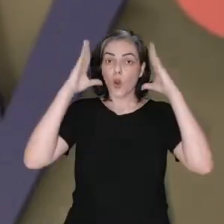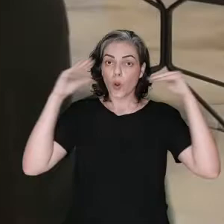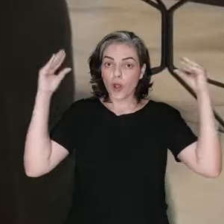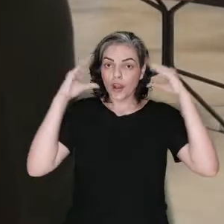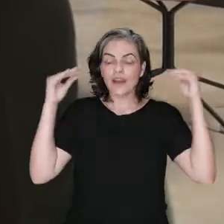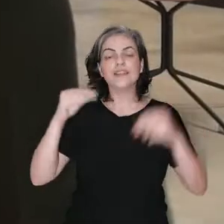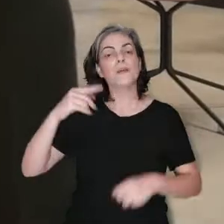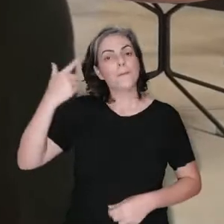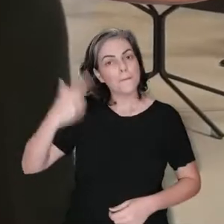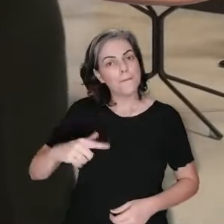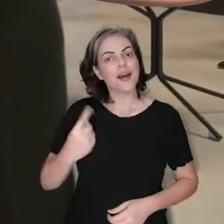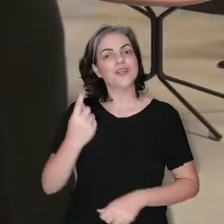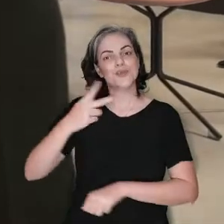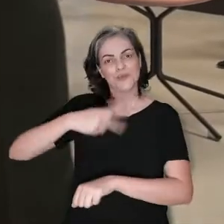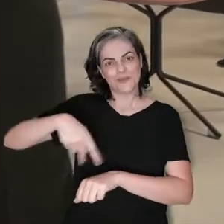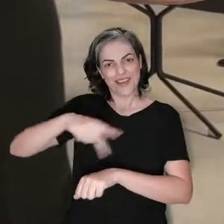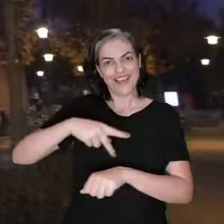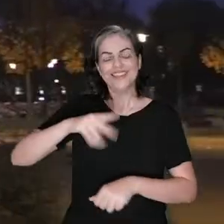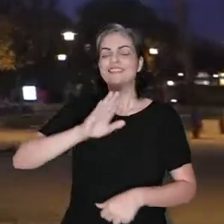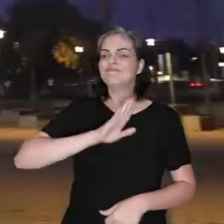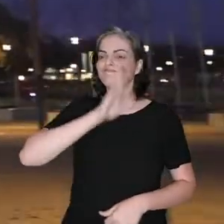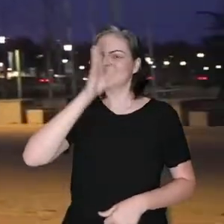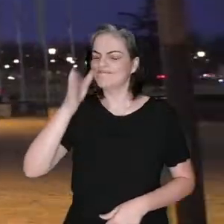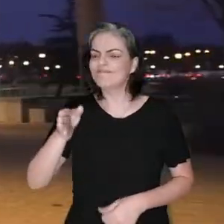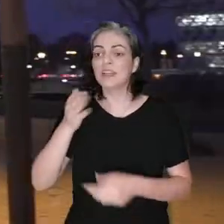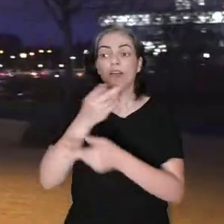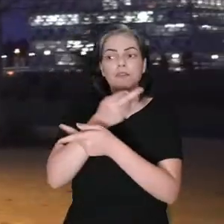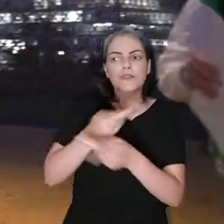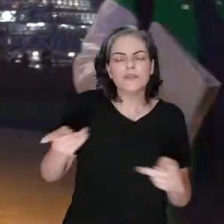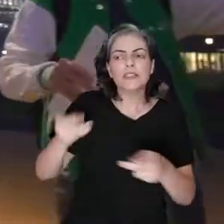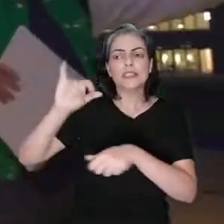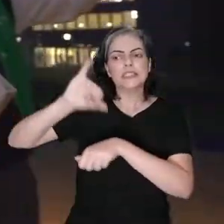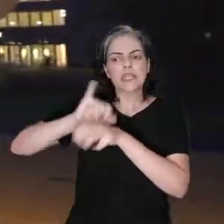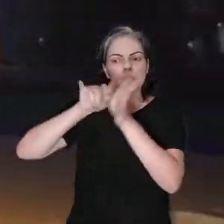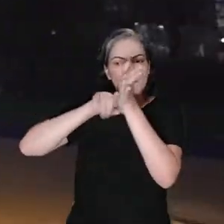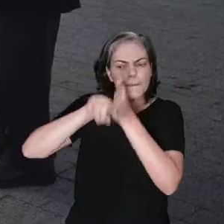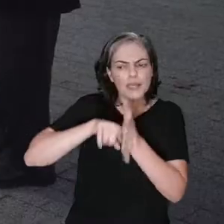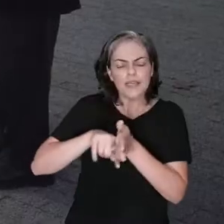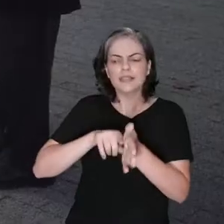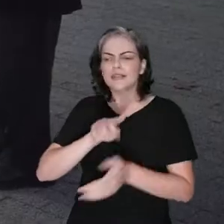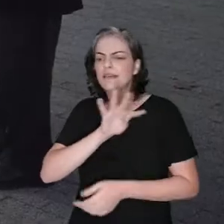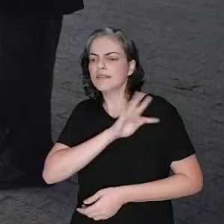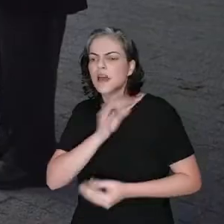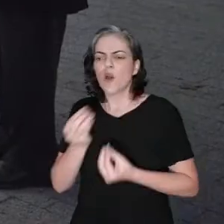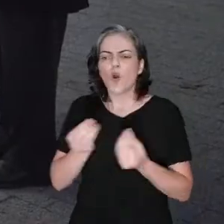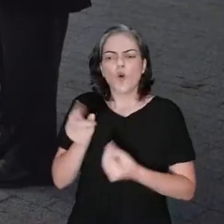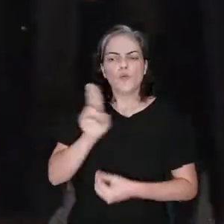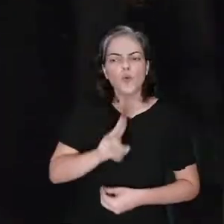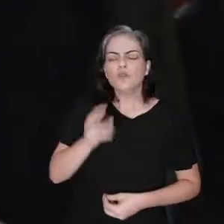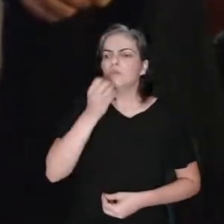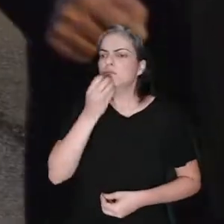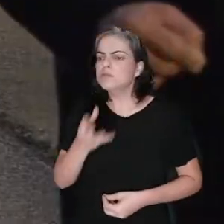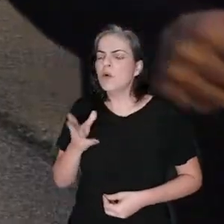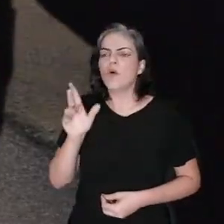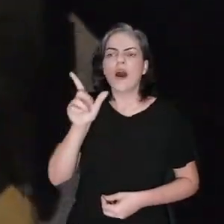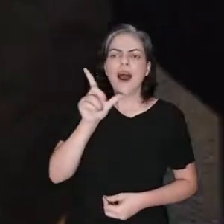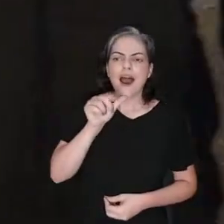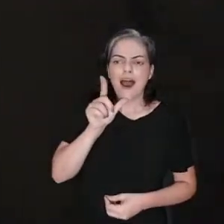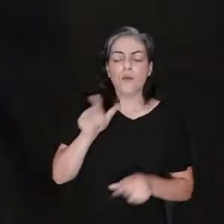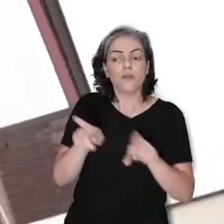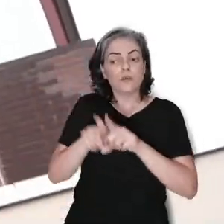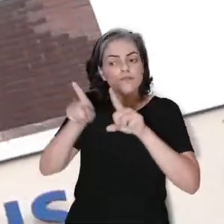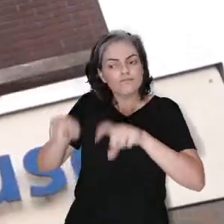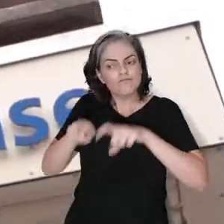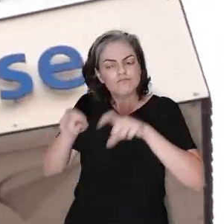uma etapa do intercâmbio. A comitiva visitou centros que pesquisam técnicas para o uso eficiente da água e produtividade na